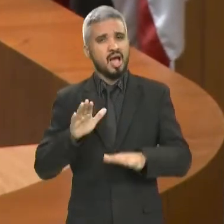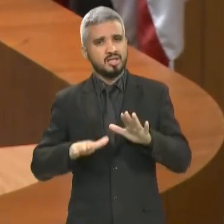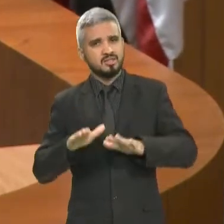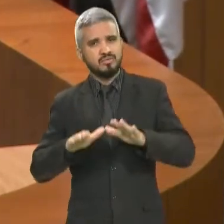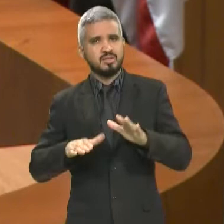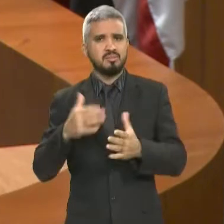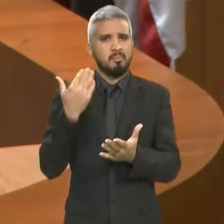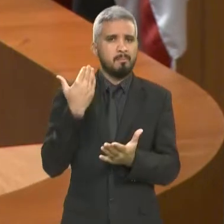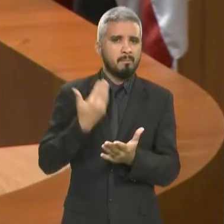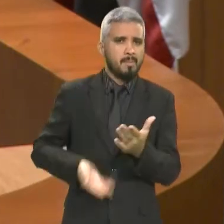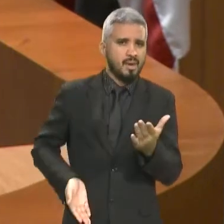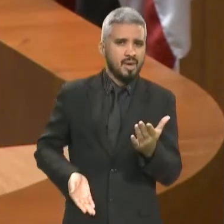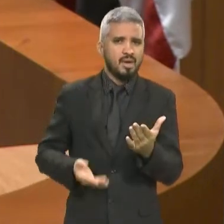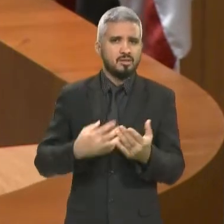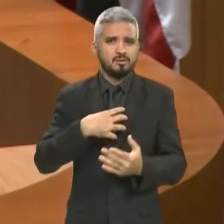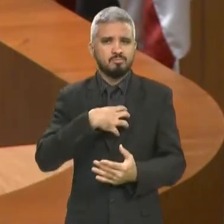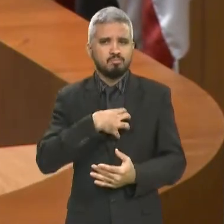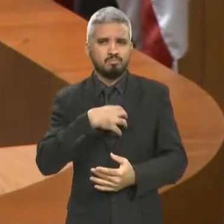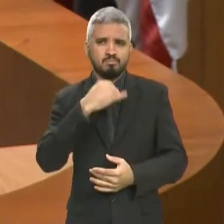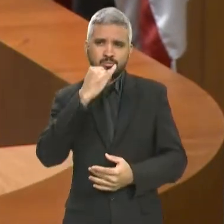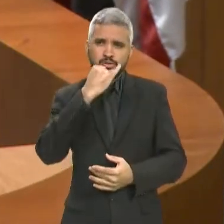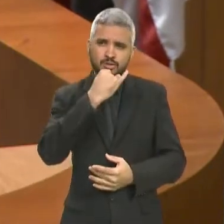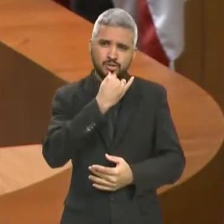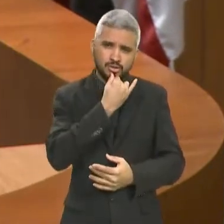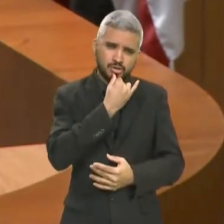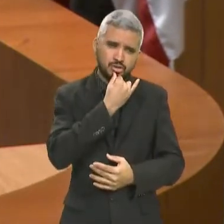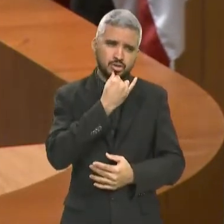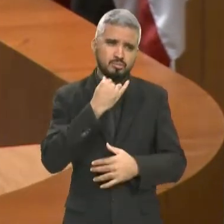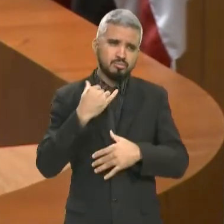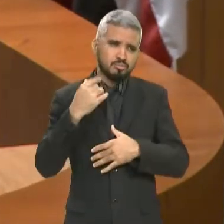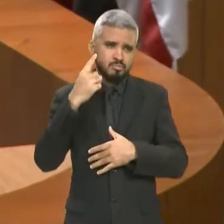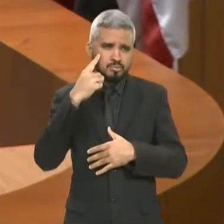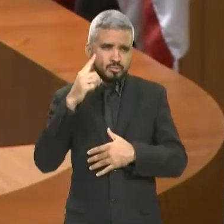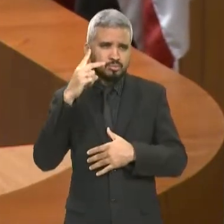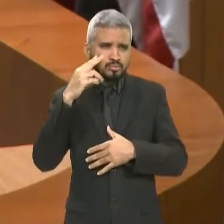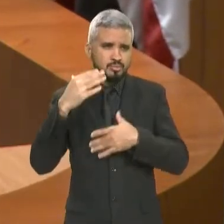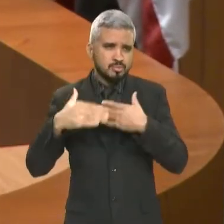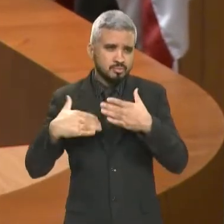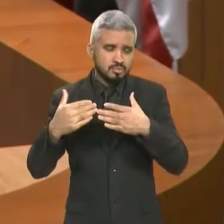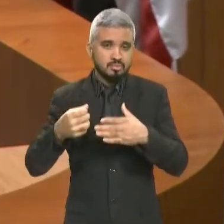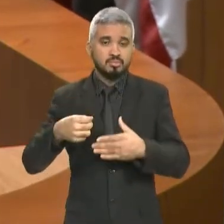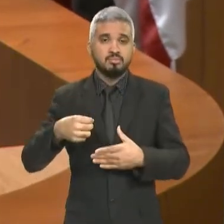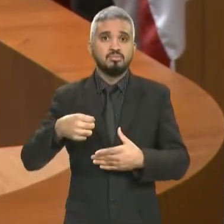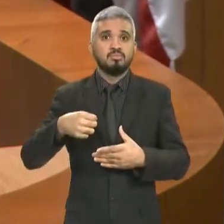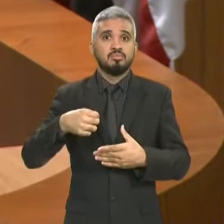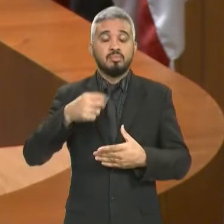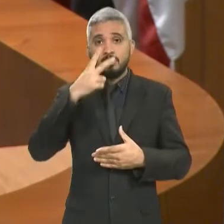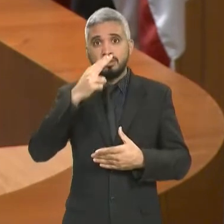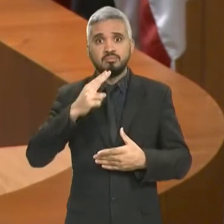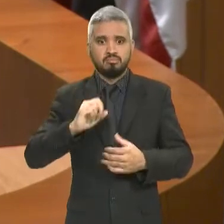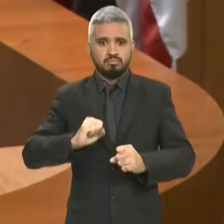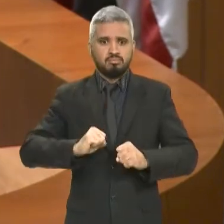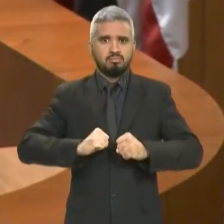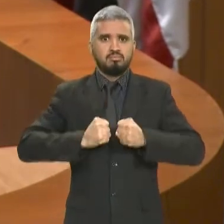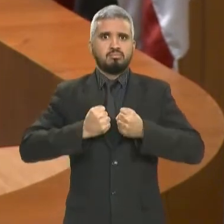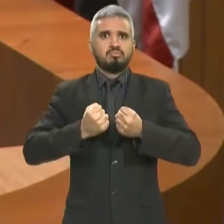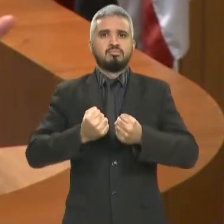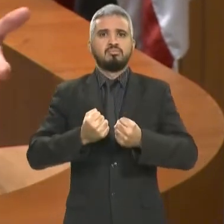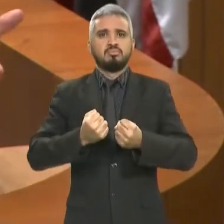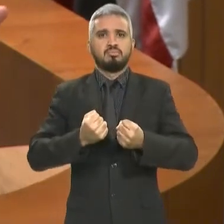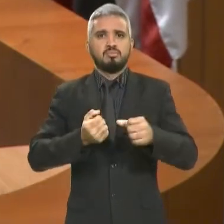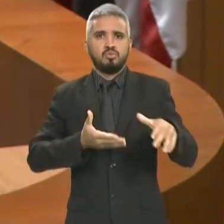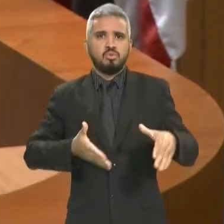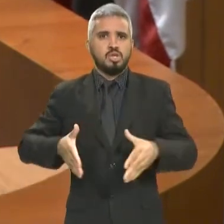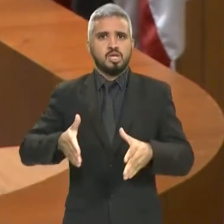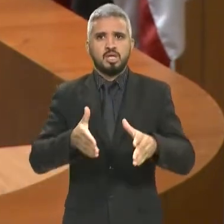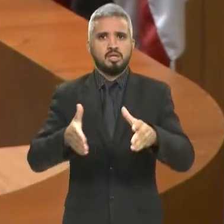triste uns dias, depois a gente levanta a cabeça, olha para frente e consegue reconstruir um caminho. Eu sou uma